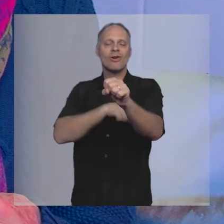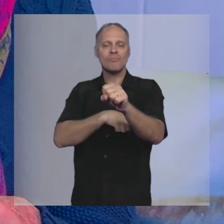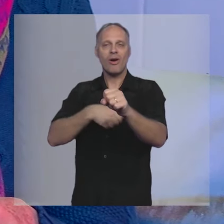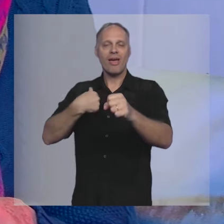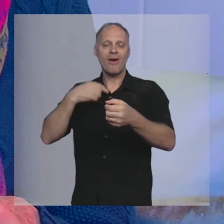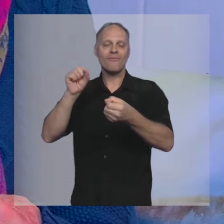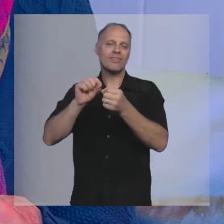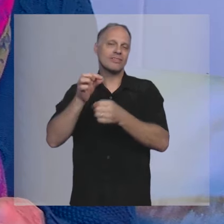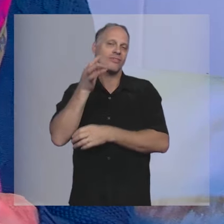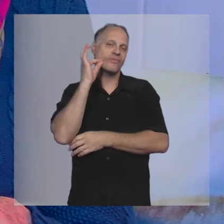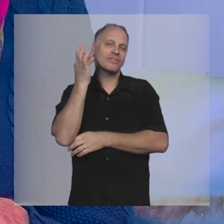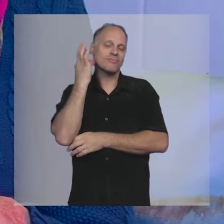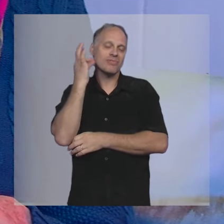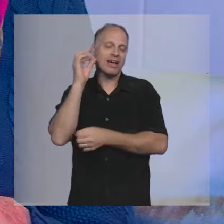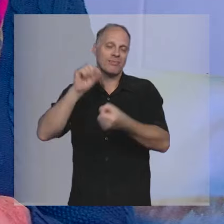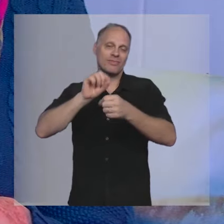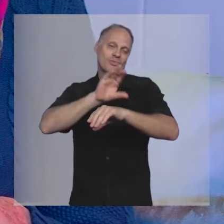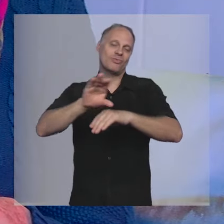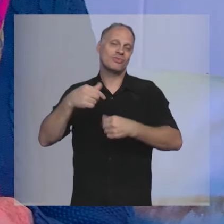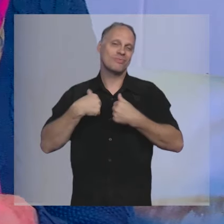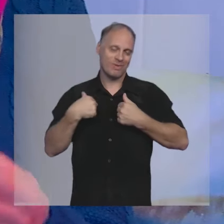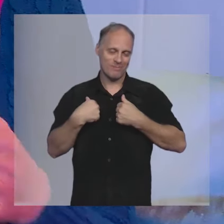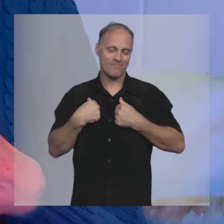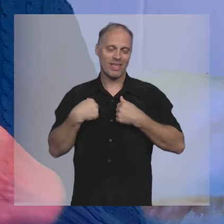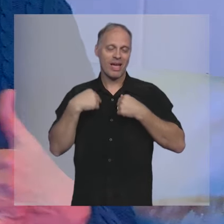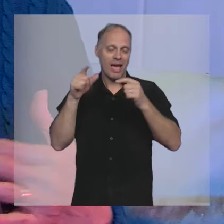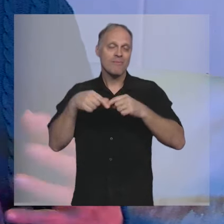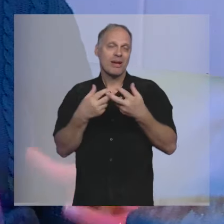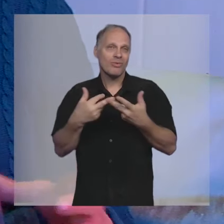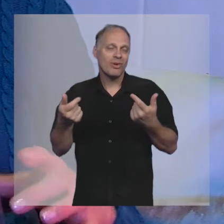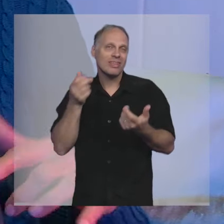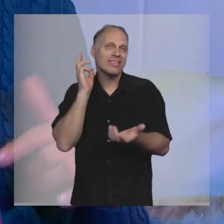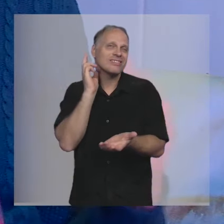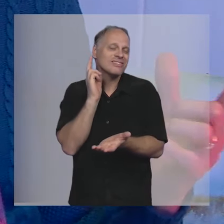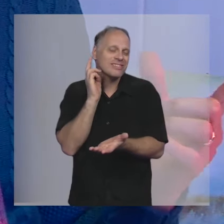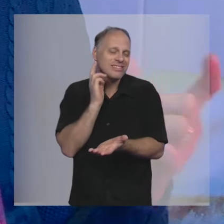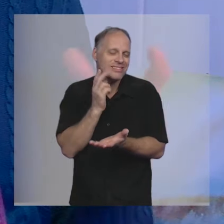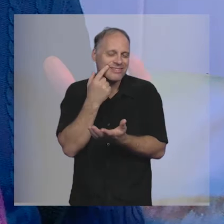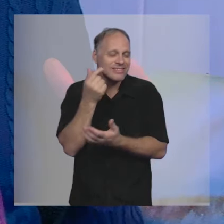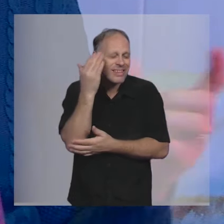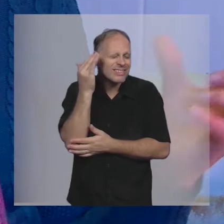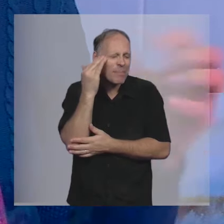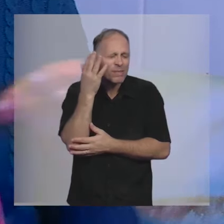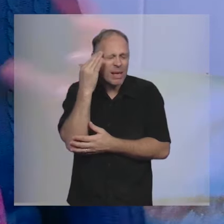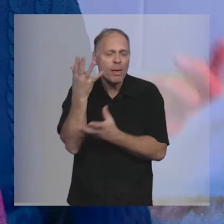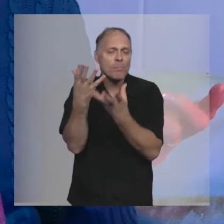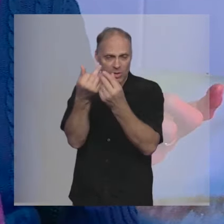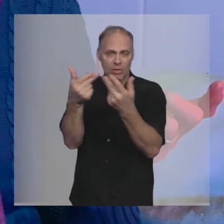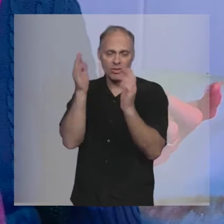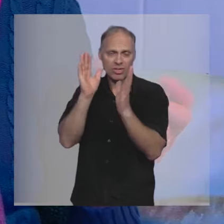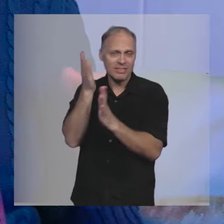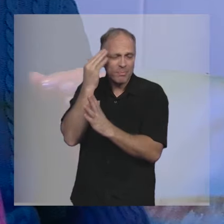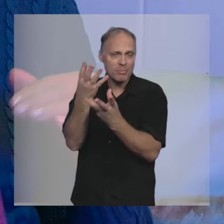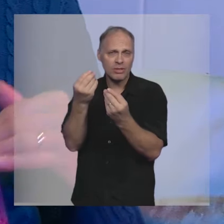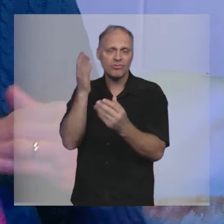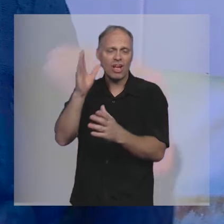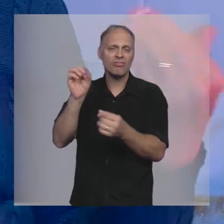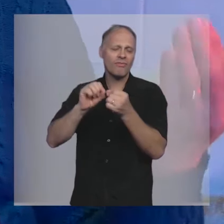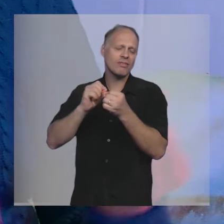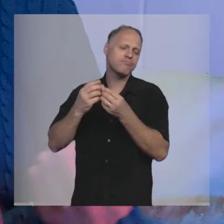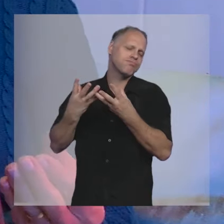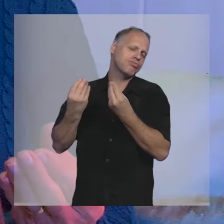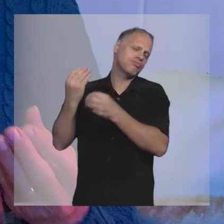formatura dela, eu fiz o vestibular e fui fazer meu curso. Que era uma coisa assim que eu já vinha, eu sabia muita coisa, porque eu